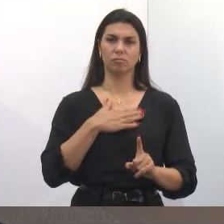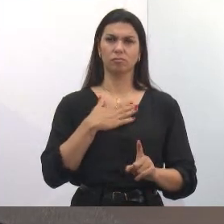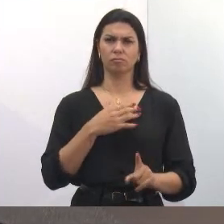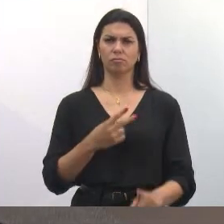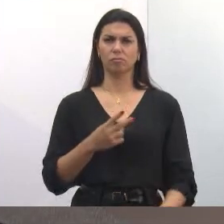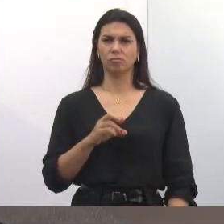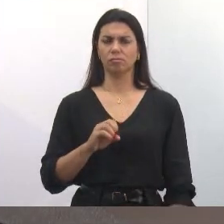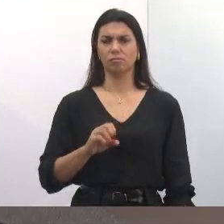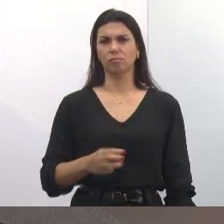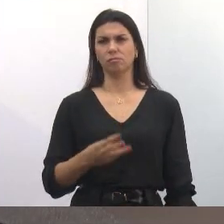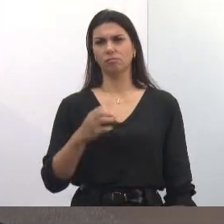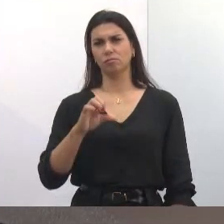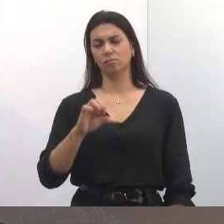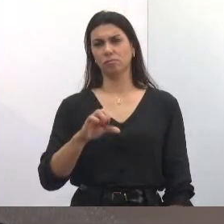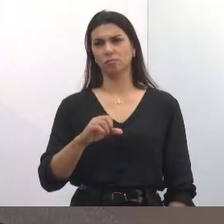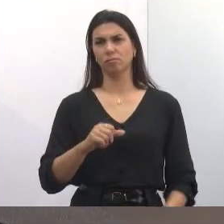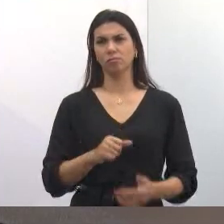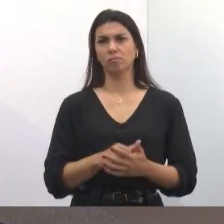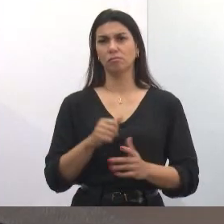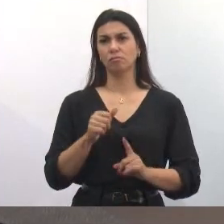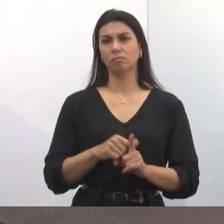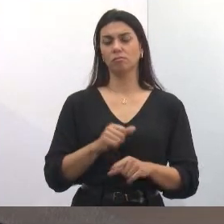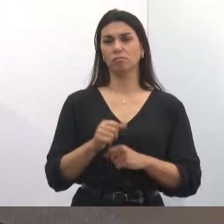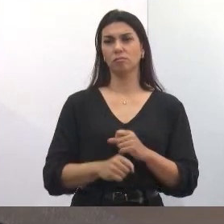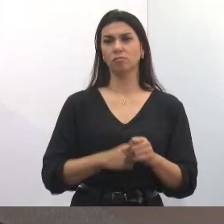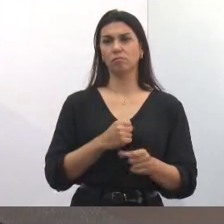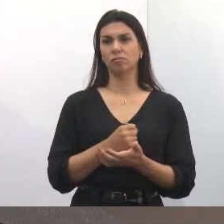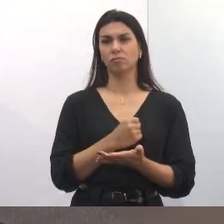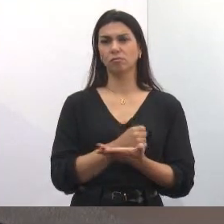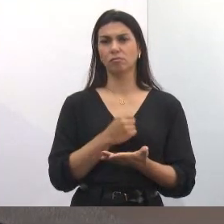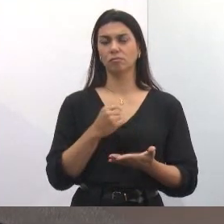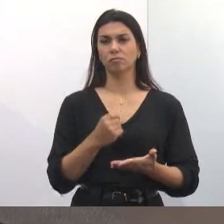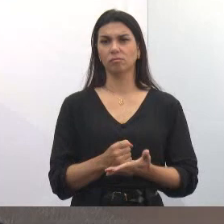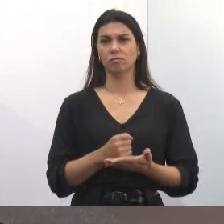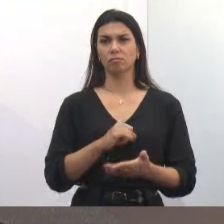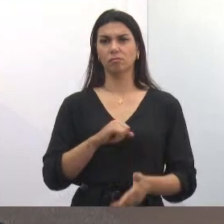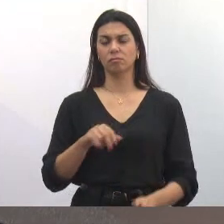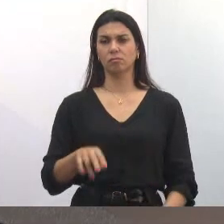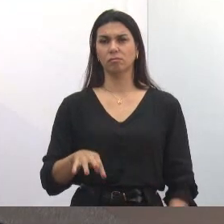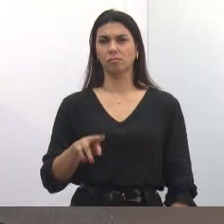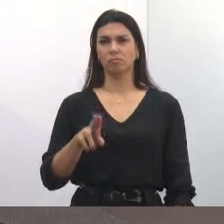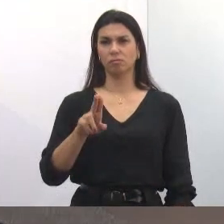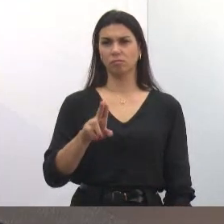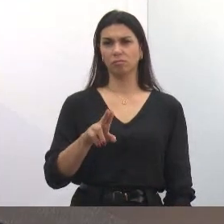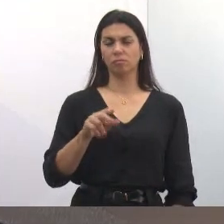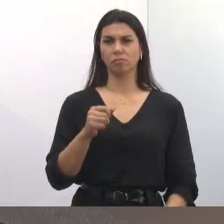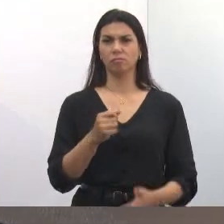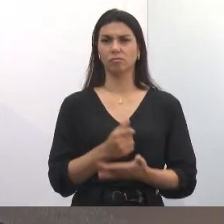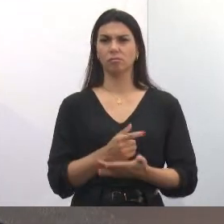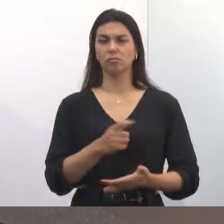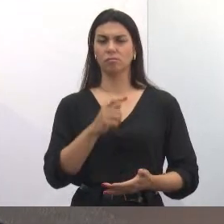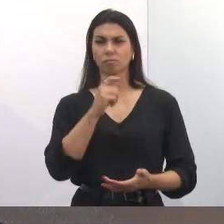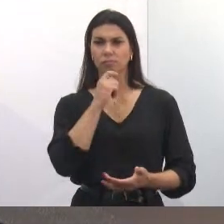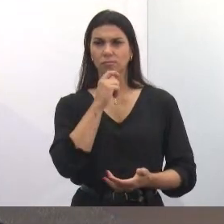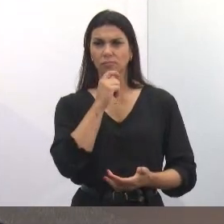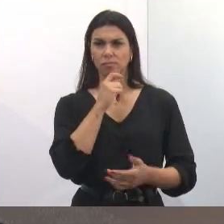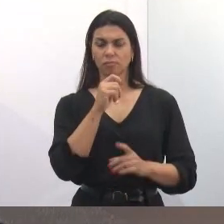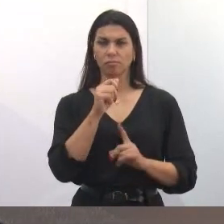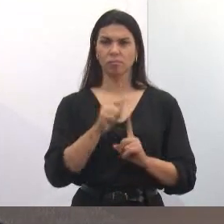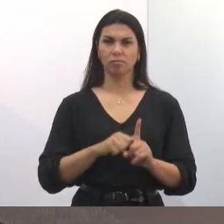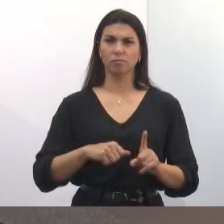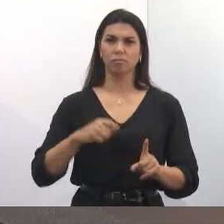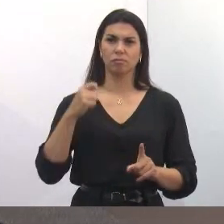2039. Qual o mês e ano o encerramento do contrato e prestação de serviço à JTU Jacareí Transporte Urbano? Resposta, abril